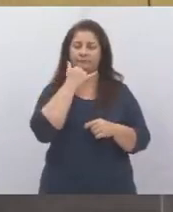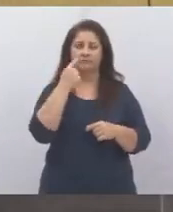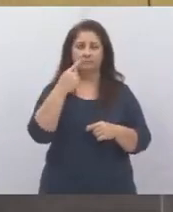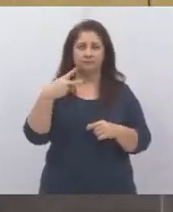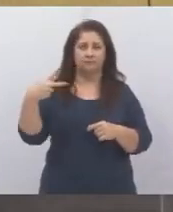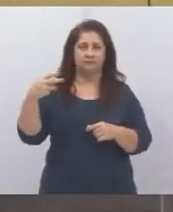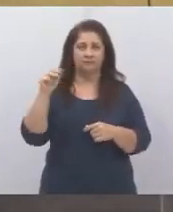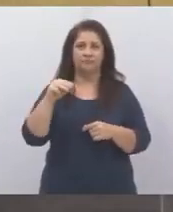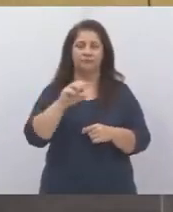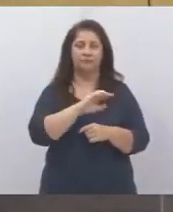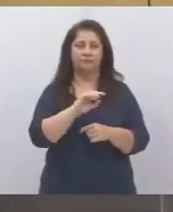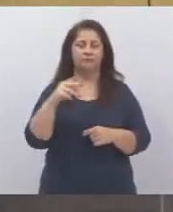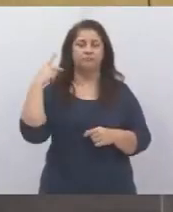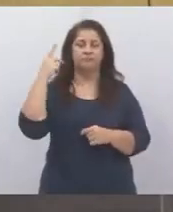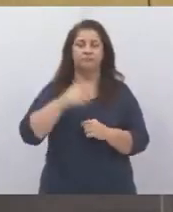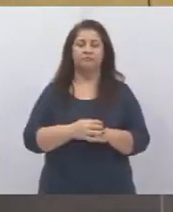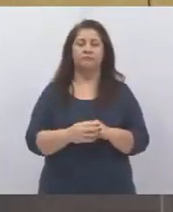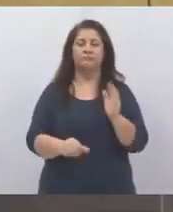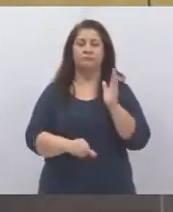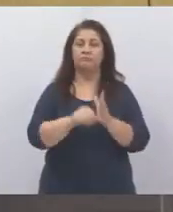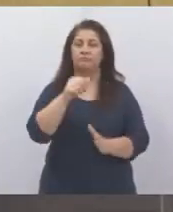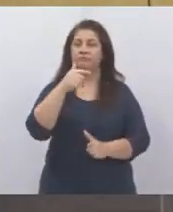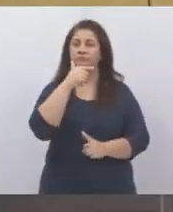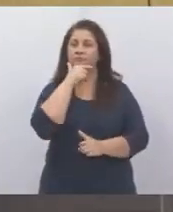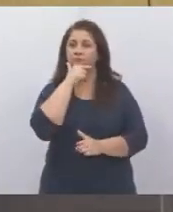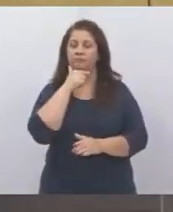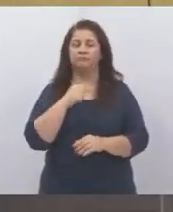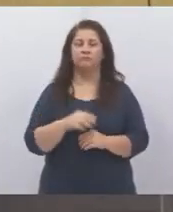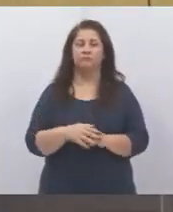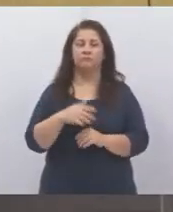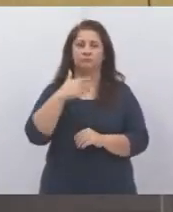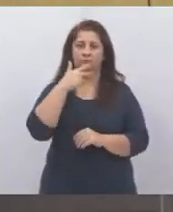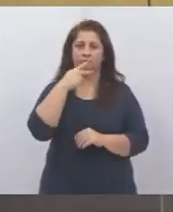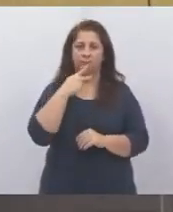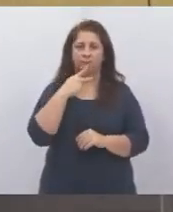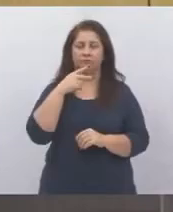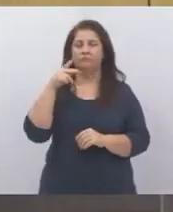o Vereador Luiz Flávio pt1